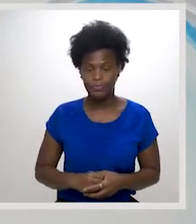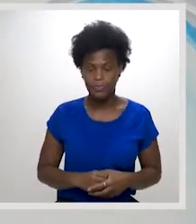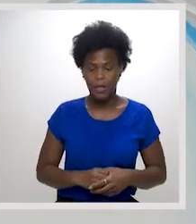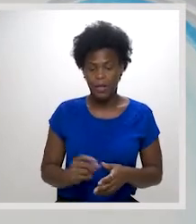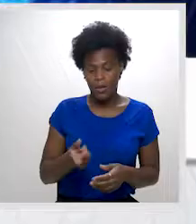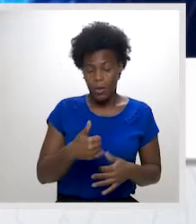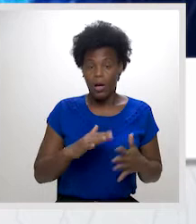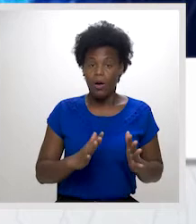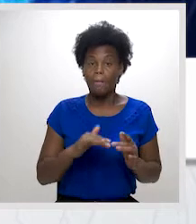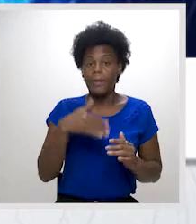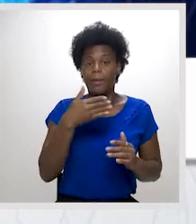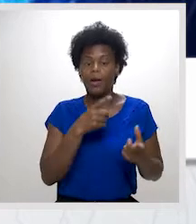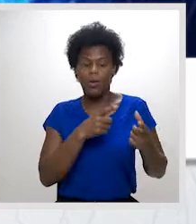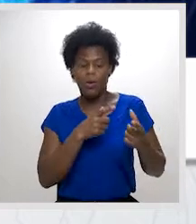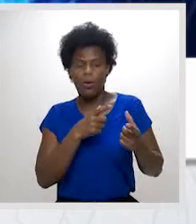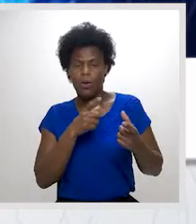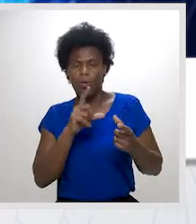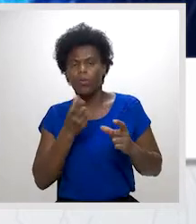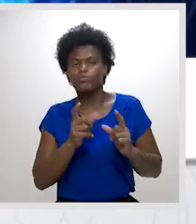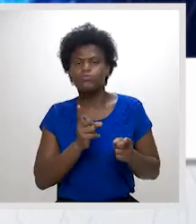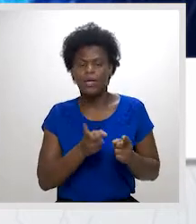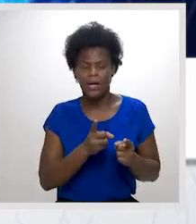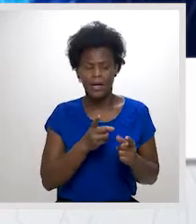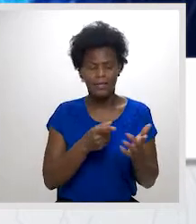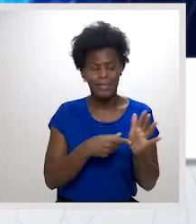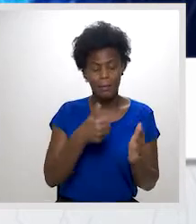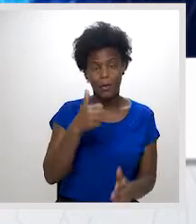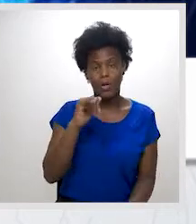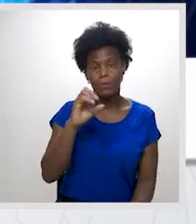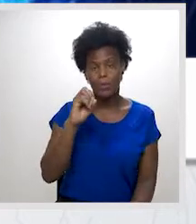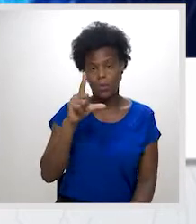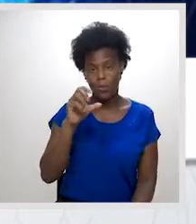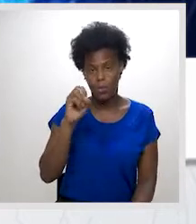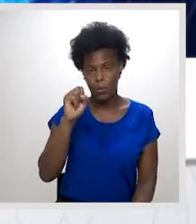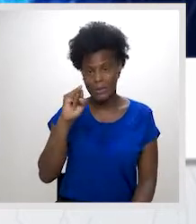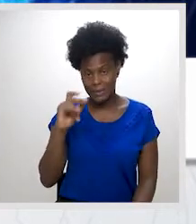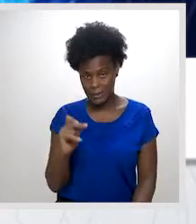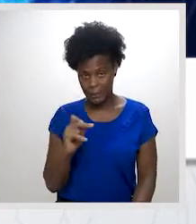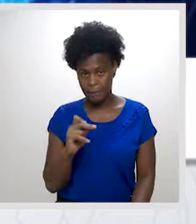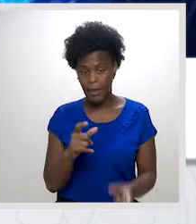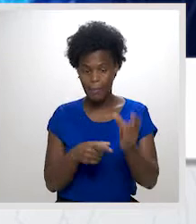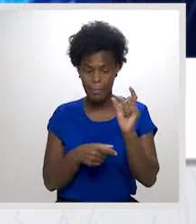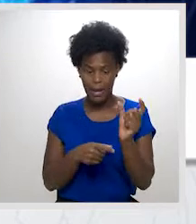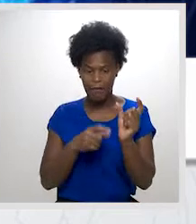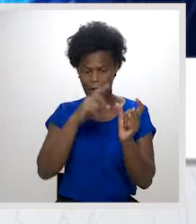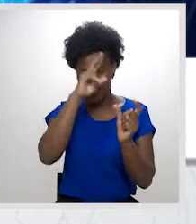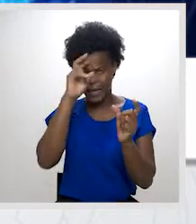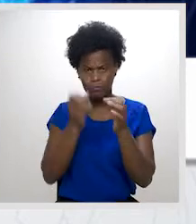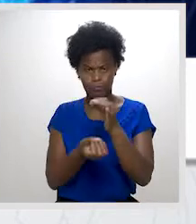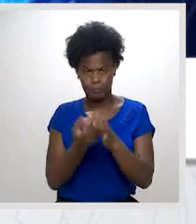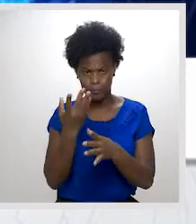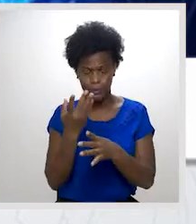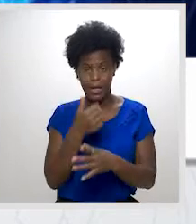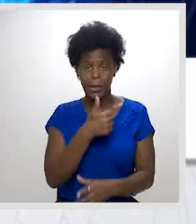aprendizagens. Vamos iniciar os primeiros conceitos. Temos aqui o conceito de biologia. Biologia é uma palavra